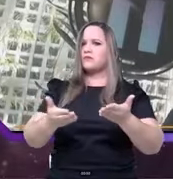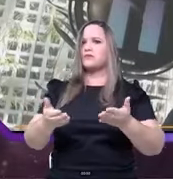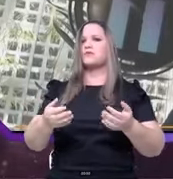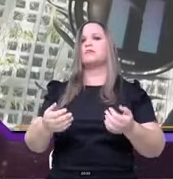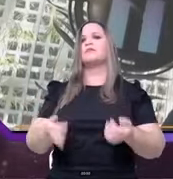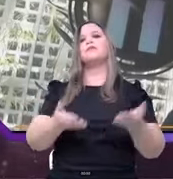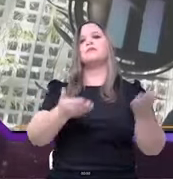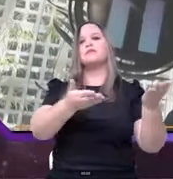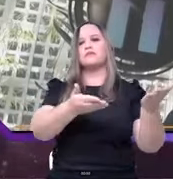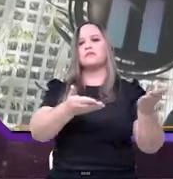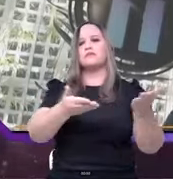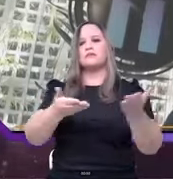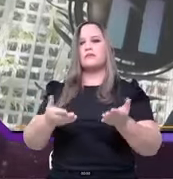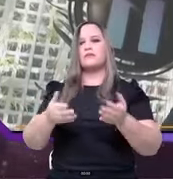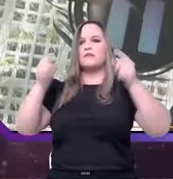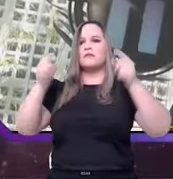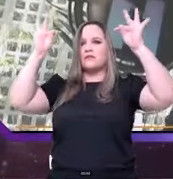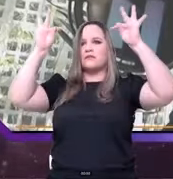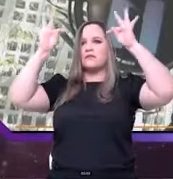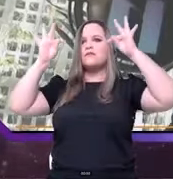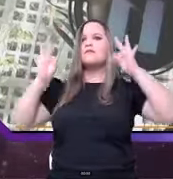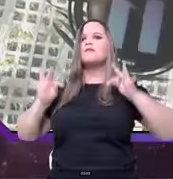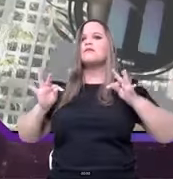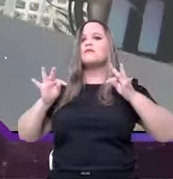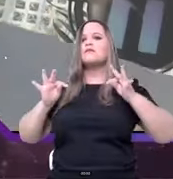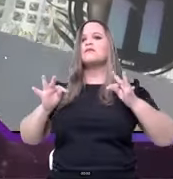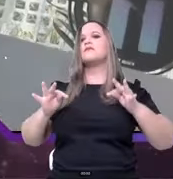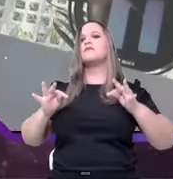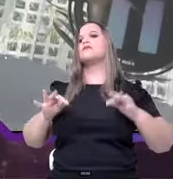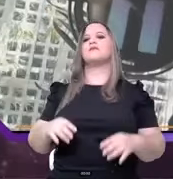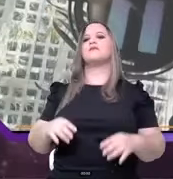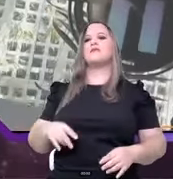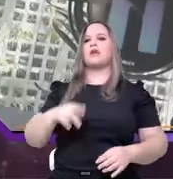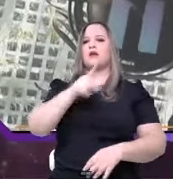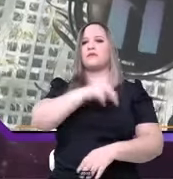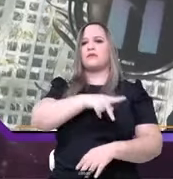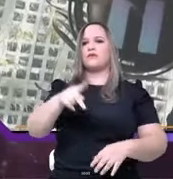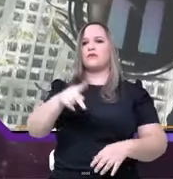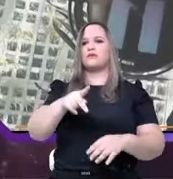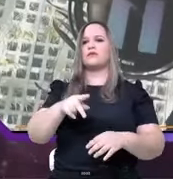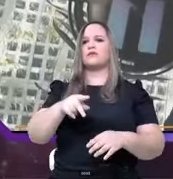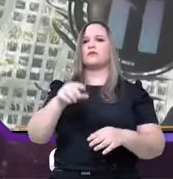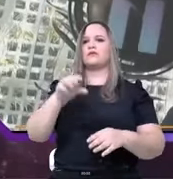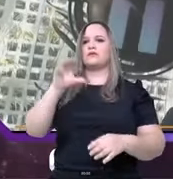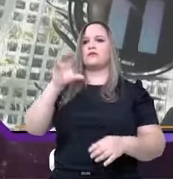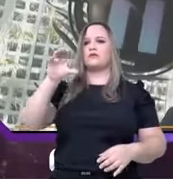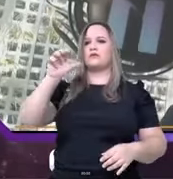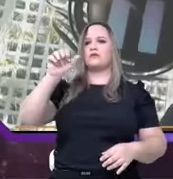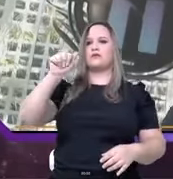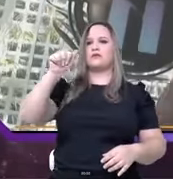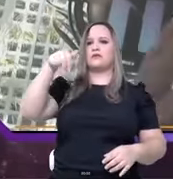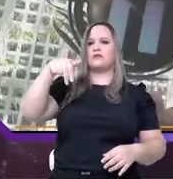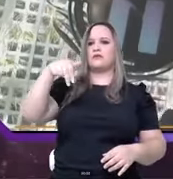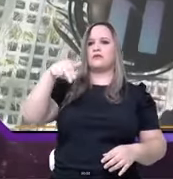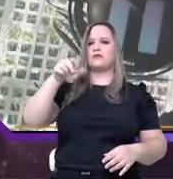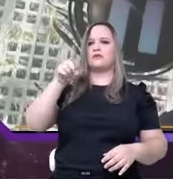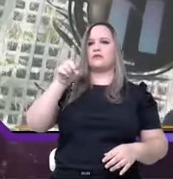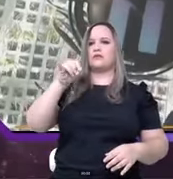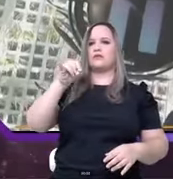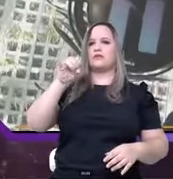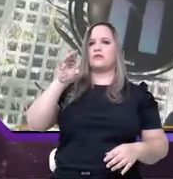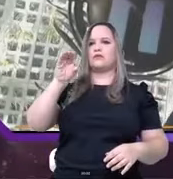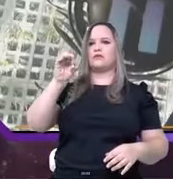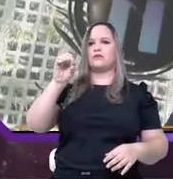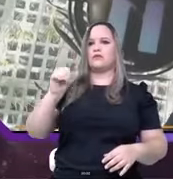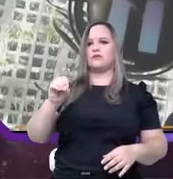palavra à nossa testemunha, ao professor, ao doutor Cândido Júnior, ressalvando ao Ministério Público e